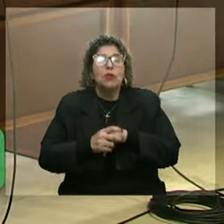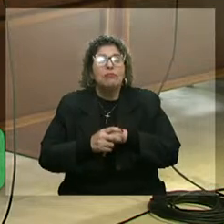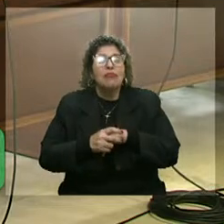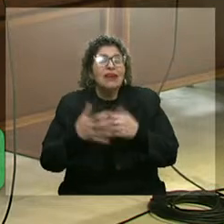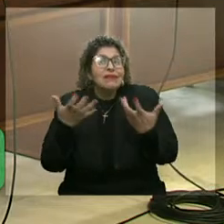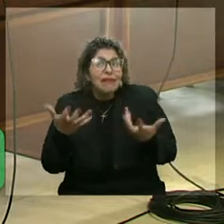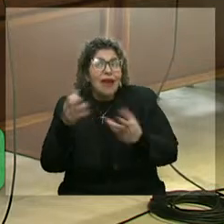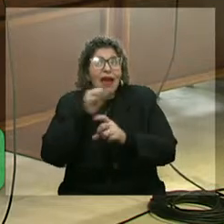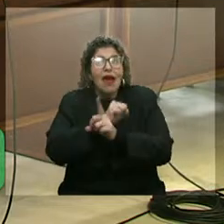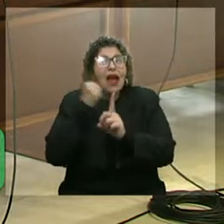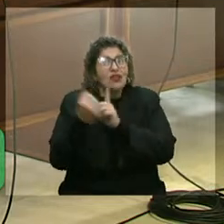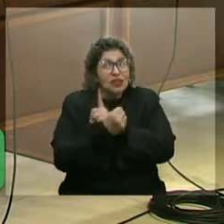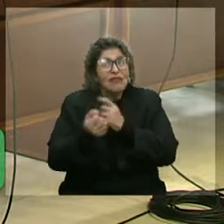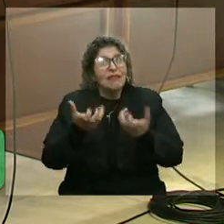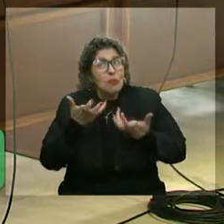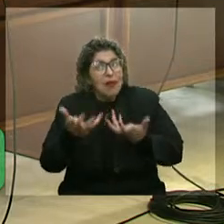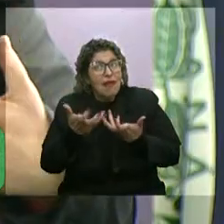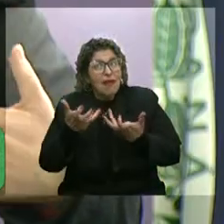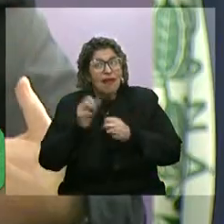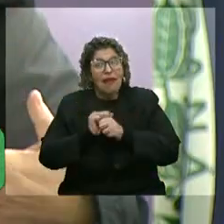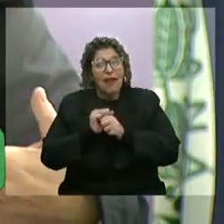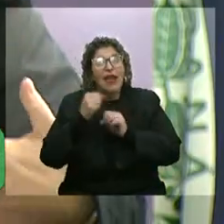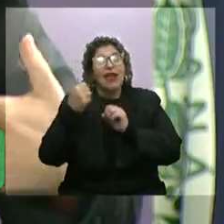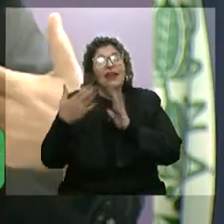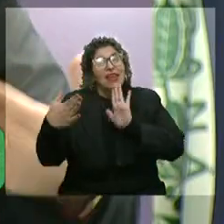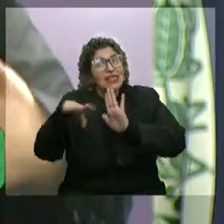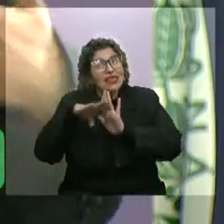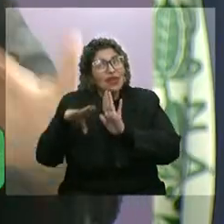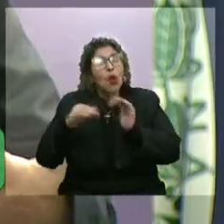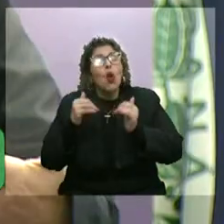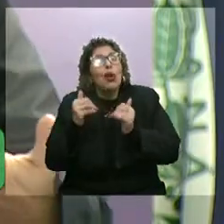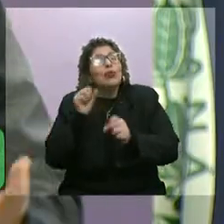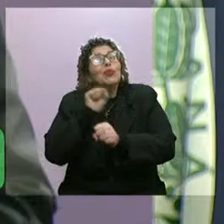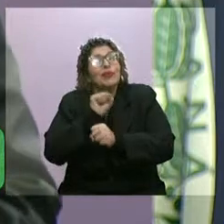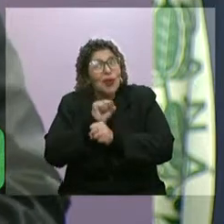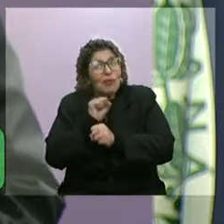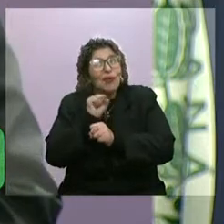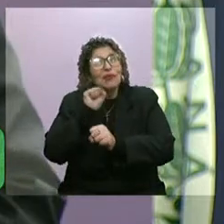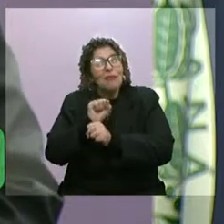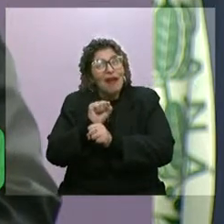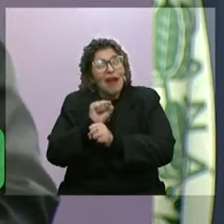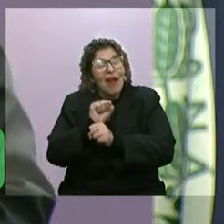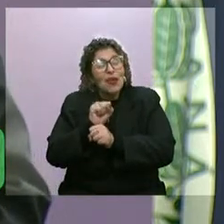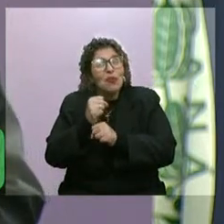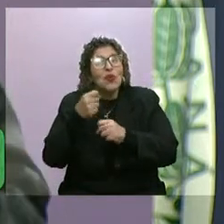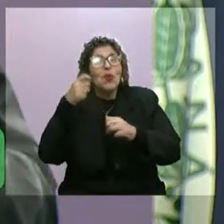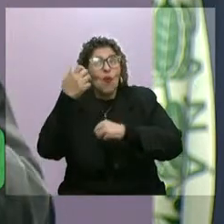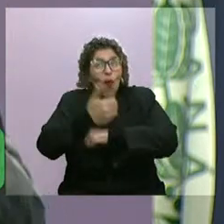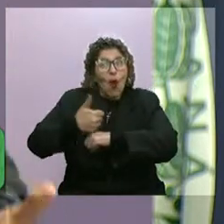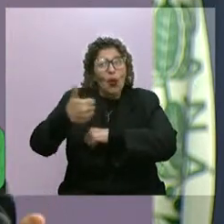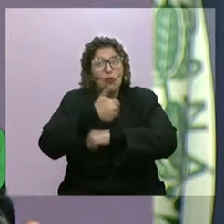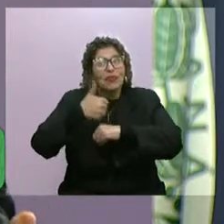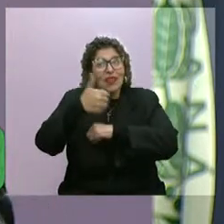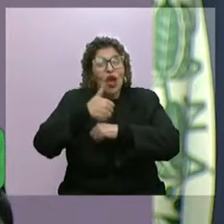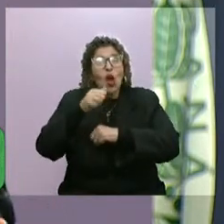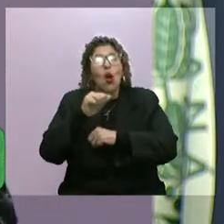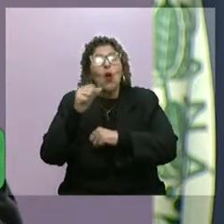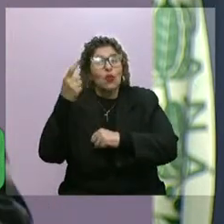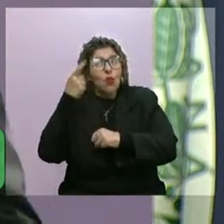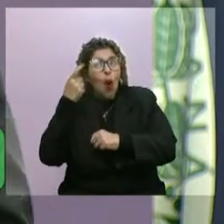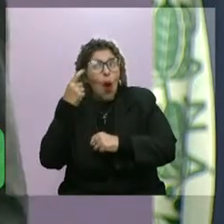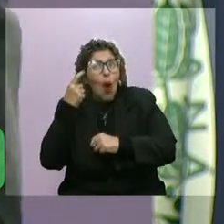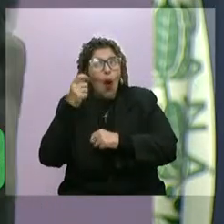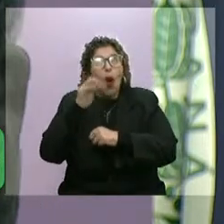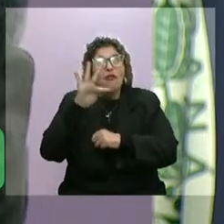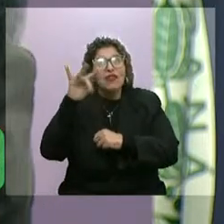anseio da sociedade. A gente vai chegar neste estágio? Quanto tempo eu espero por um oftalmologista? O que é aceitável eu